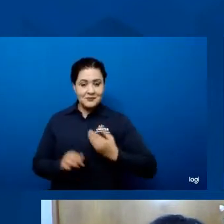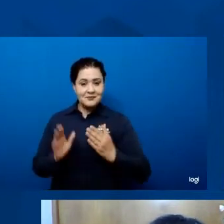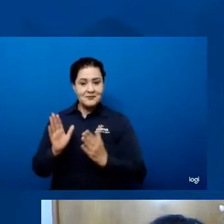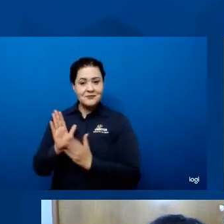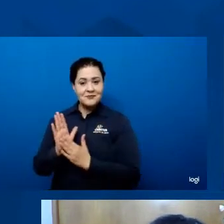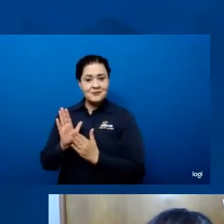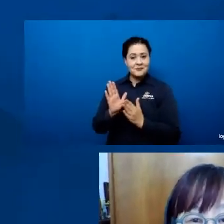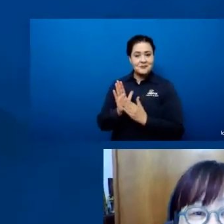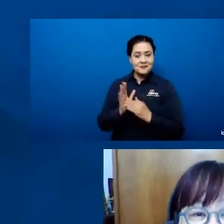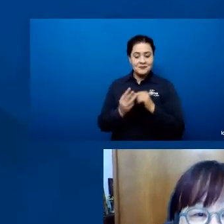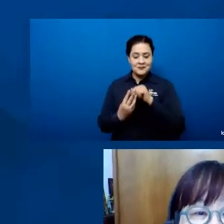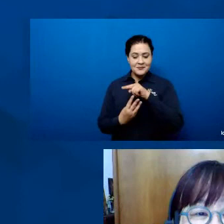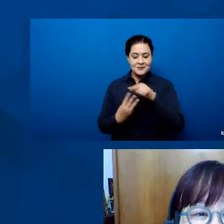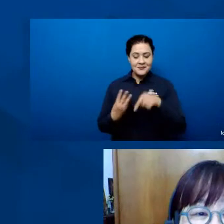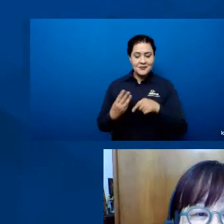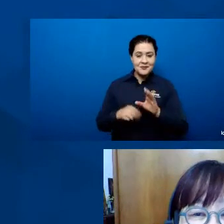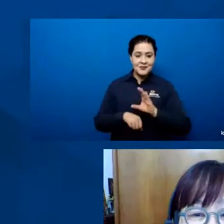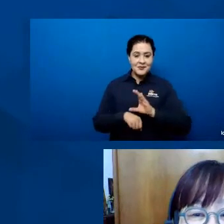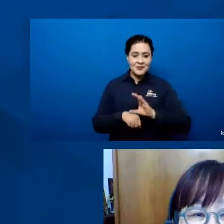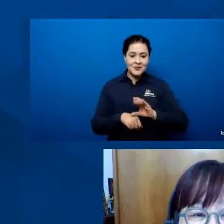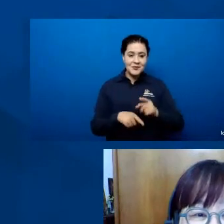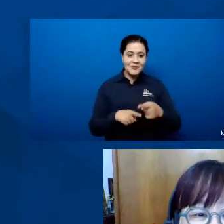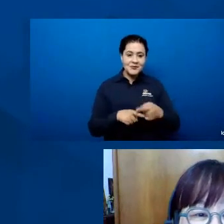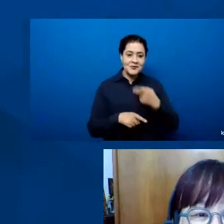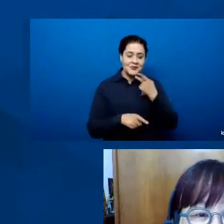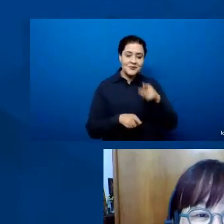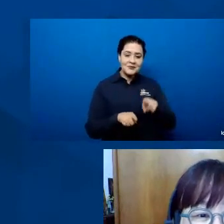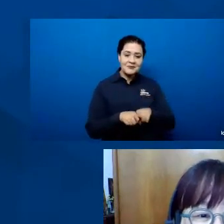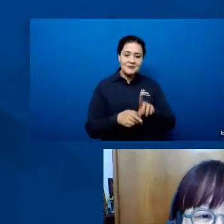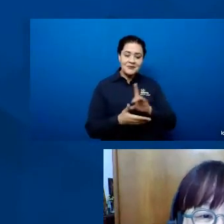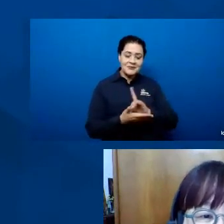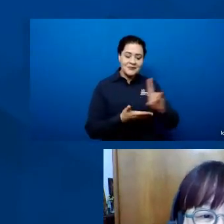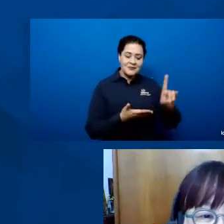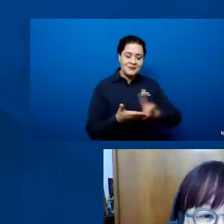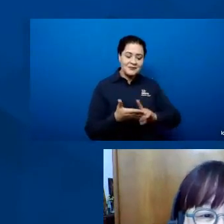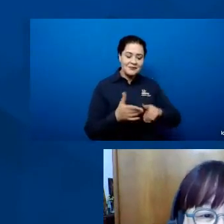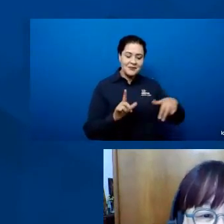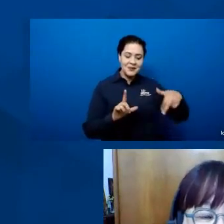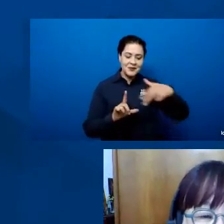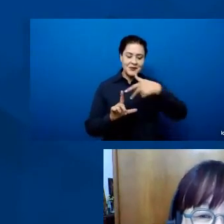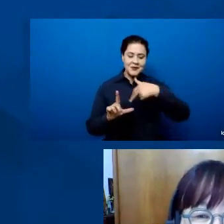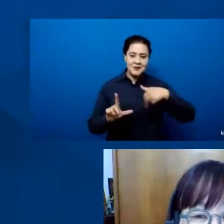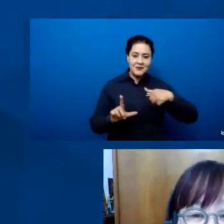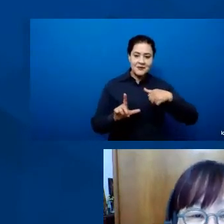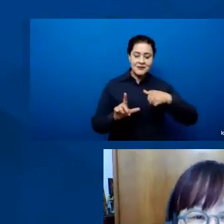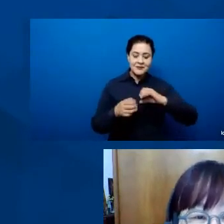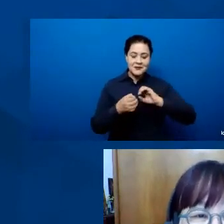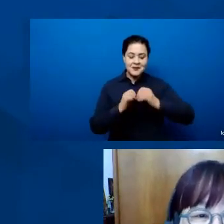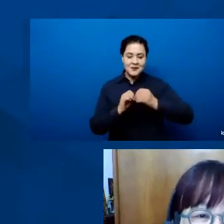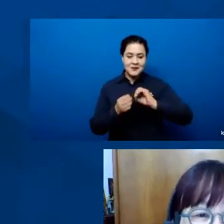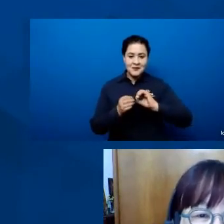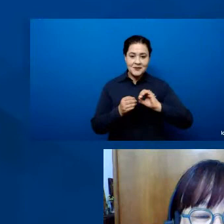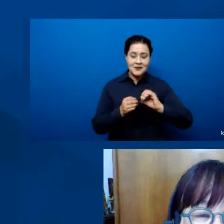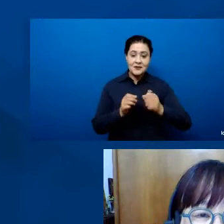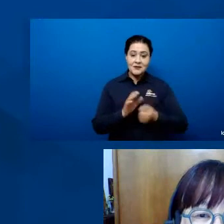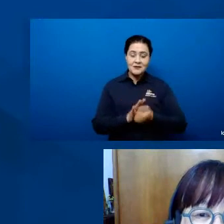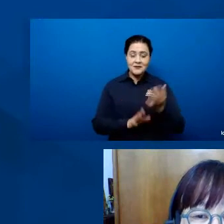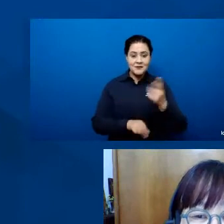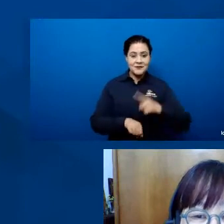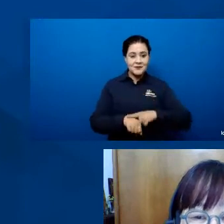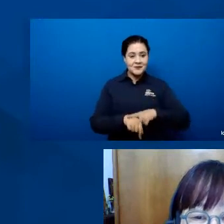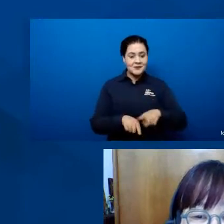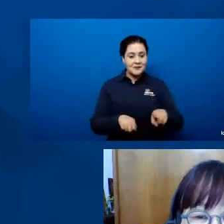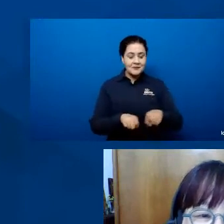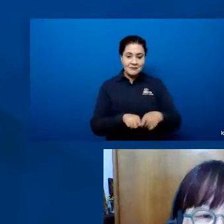unir três cursos, né? Então, nós estamos falando de design de animação, design de games, que em vários momentos vão